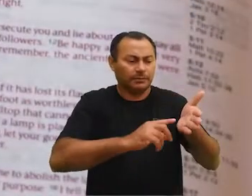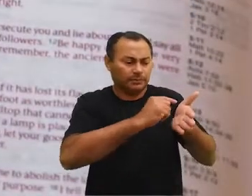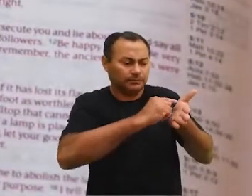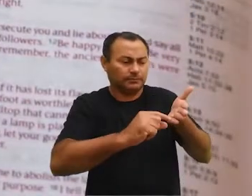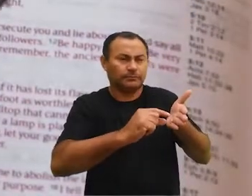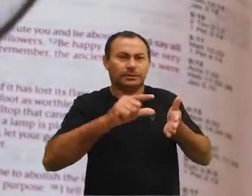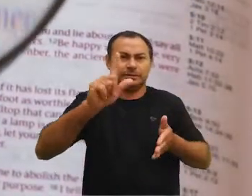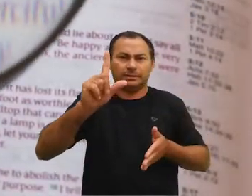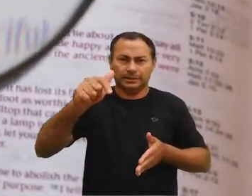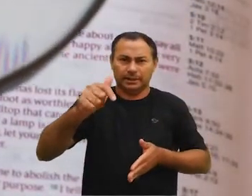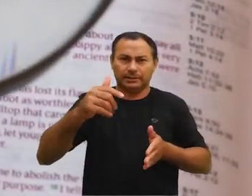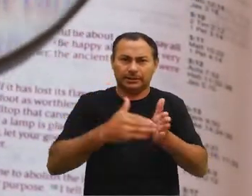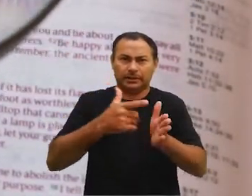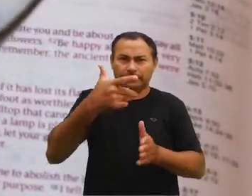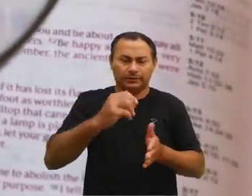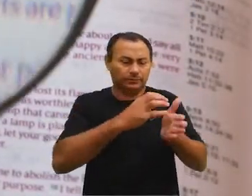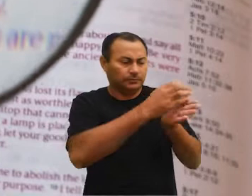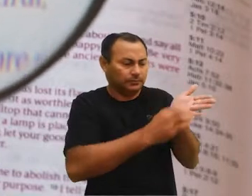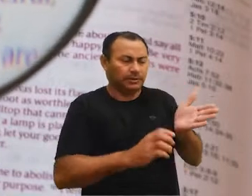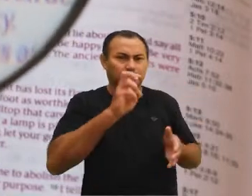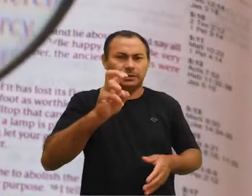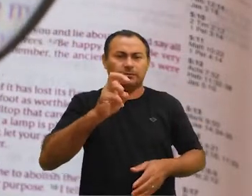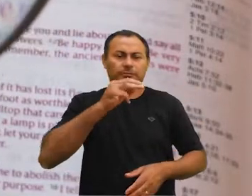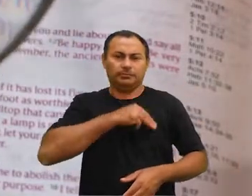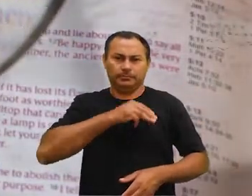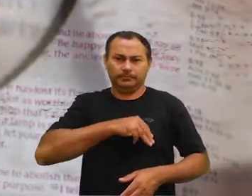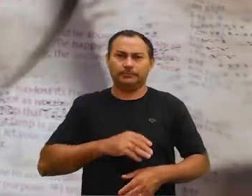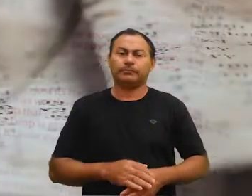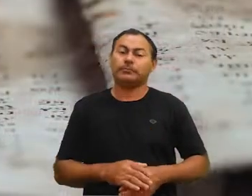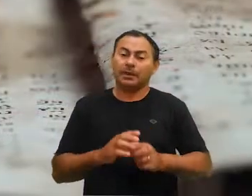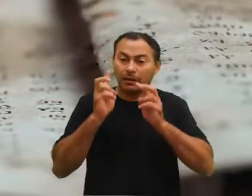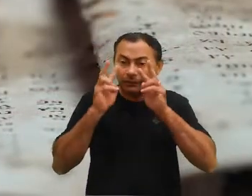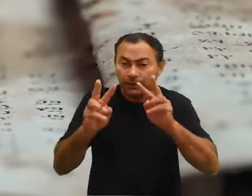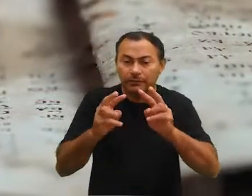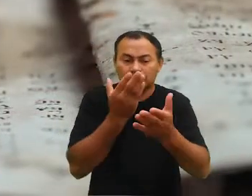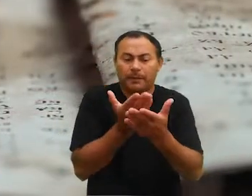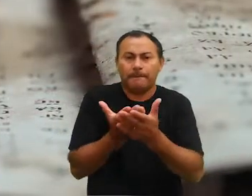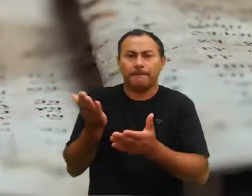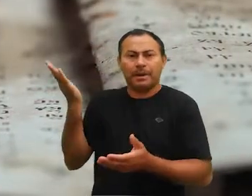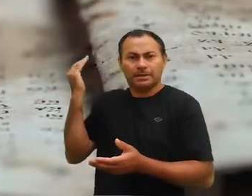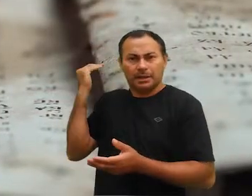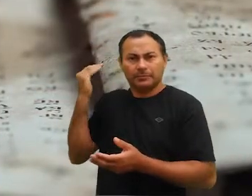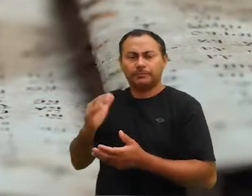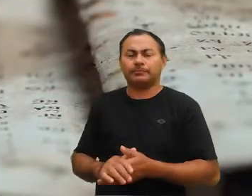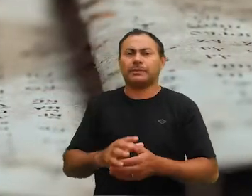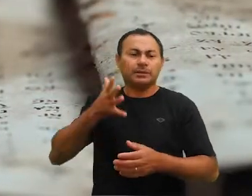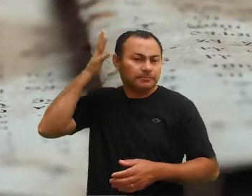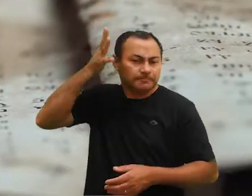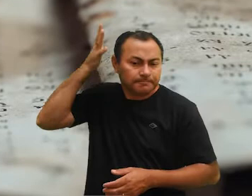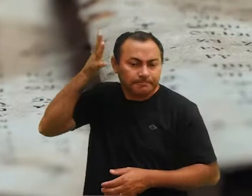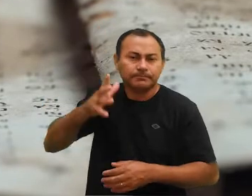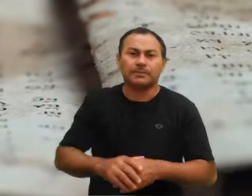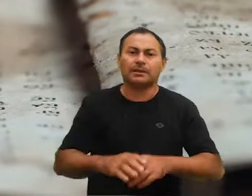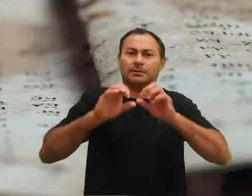os versículos 17 a 20 do capítulo 5 de Mateus. Como vimos nos estudos anteriores, este sermão,